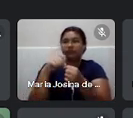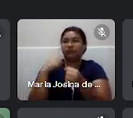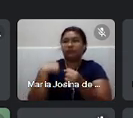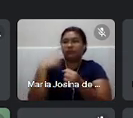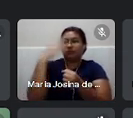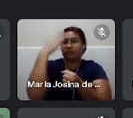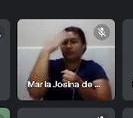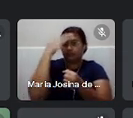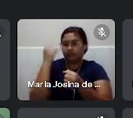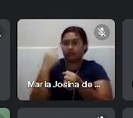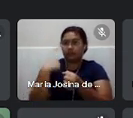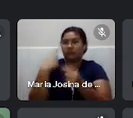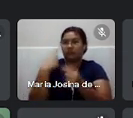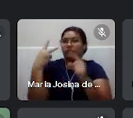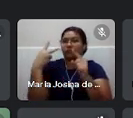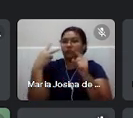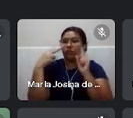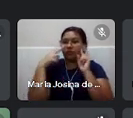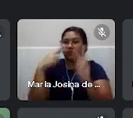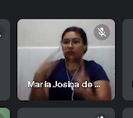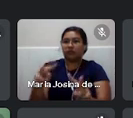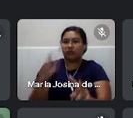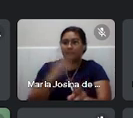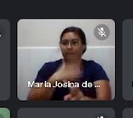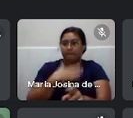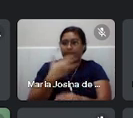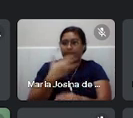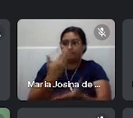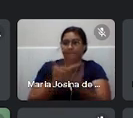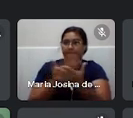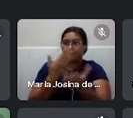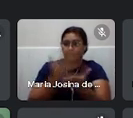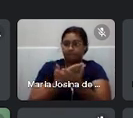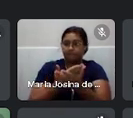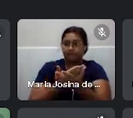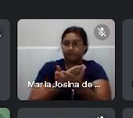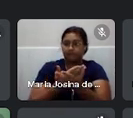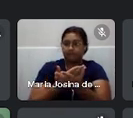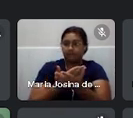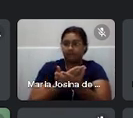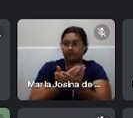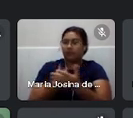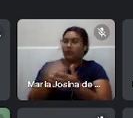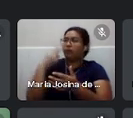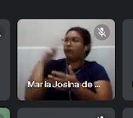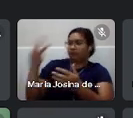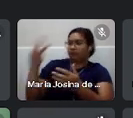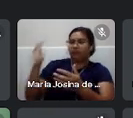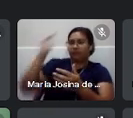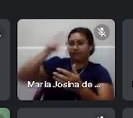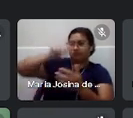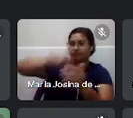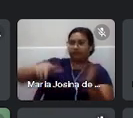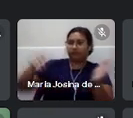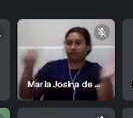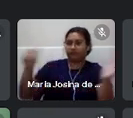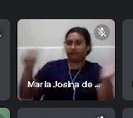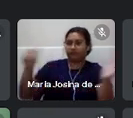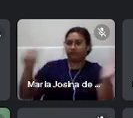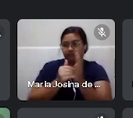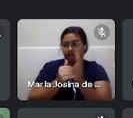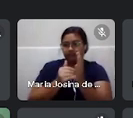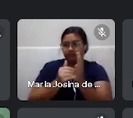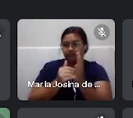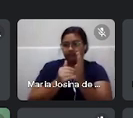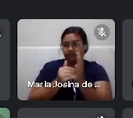vou checar na minha primeira aula, tentar dar uma repassada na minha primeira aula até o momento que eu